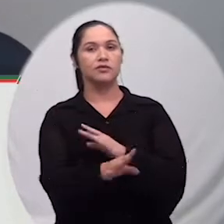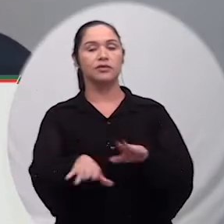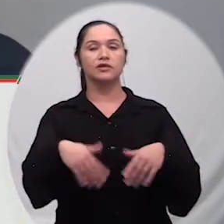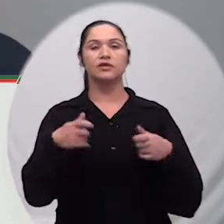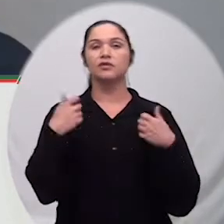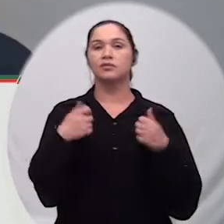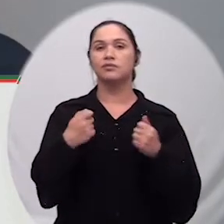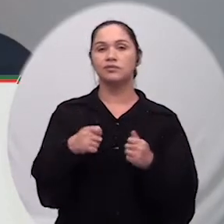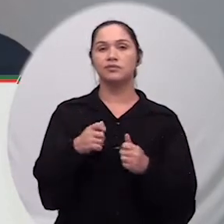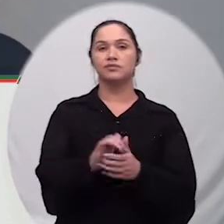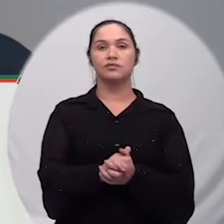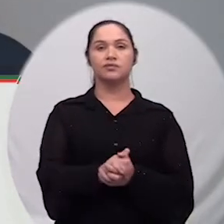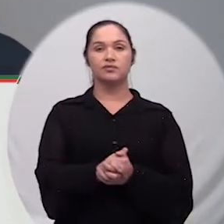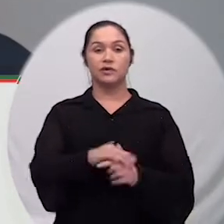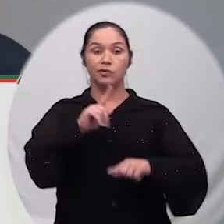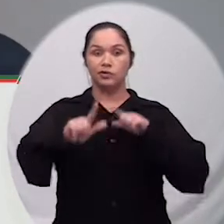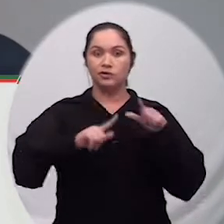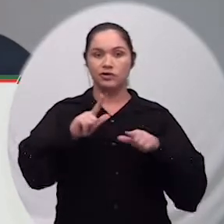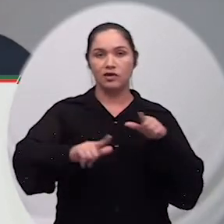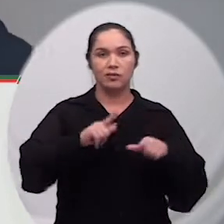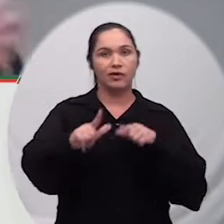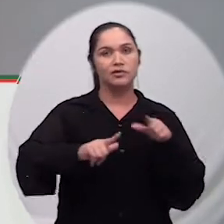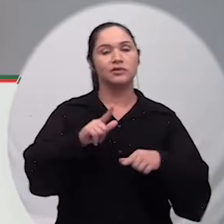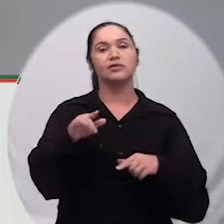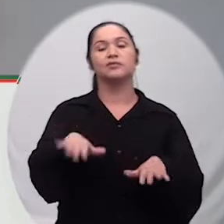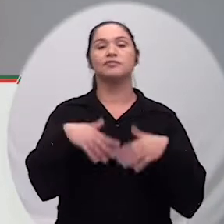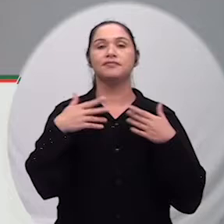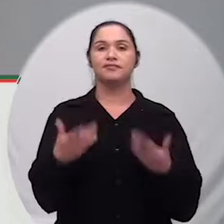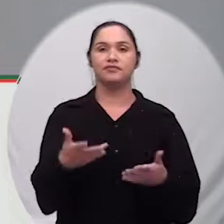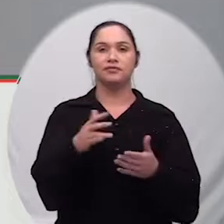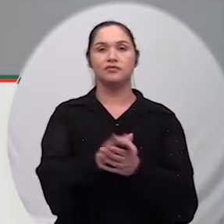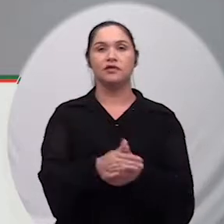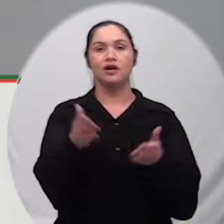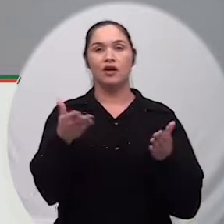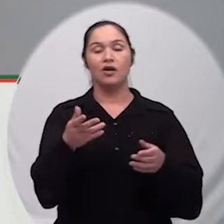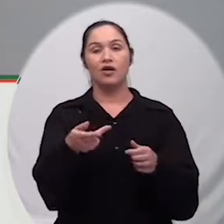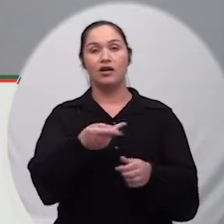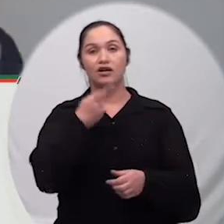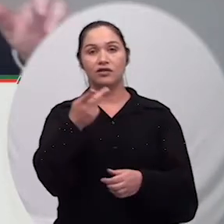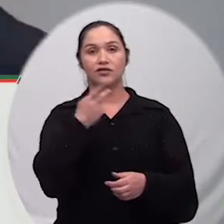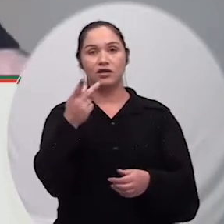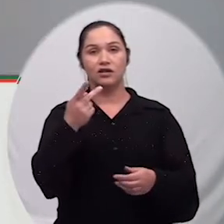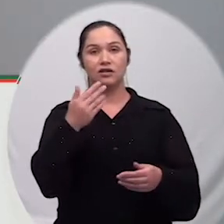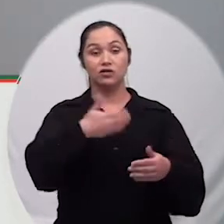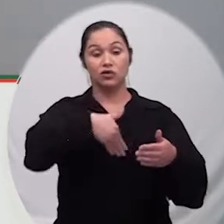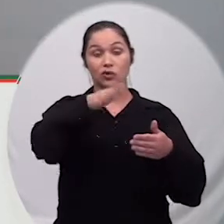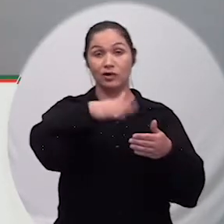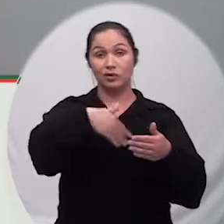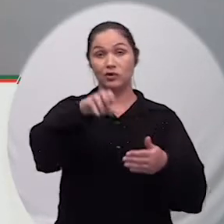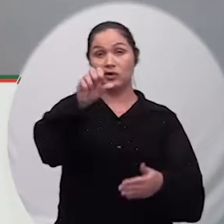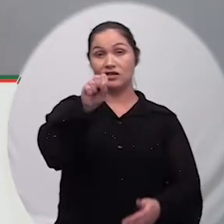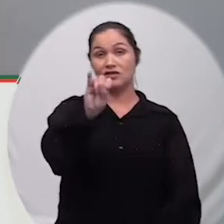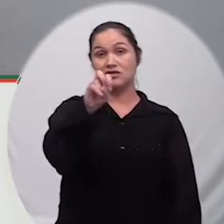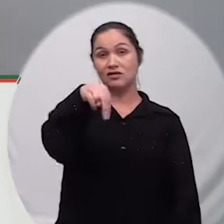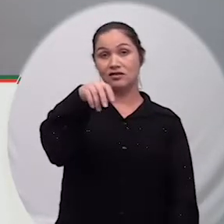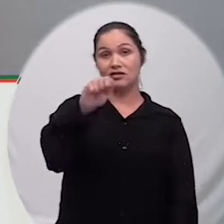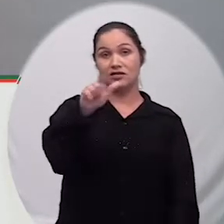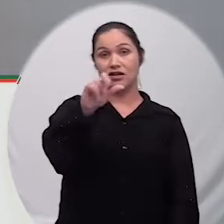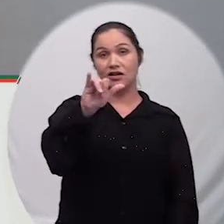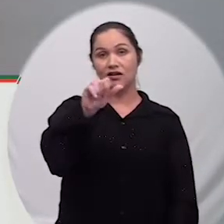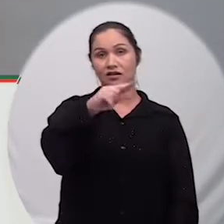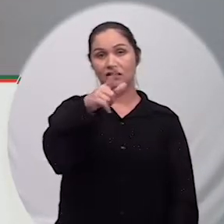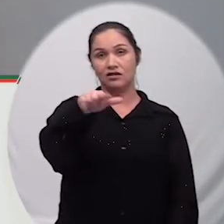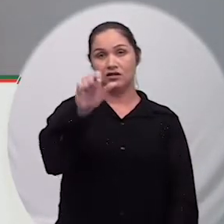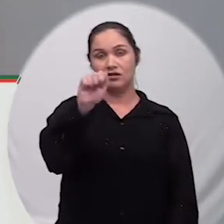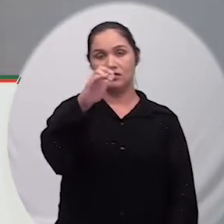gás aí, né? Então, novamente, aqui agora é a sinalização, né, dessas pinturas que a gente tem. As pessoas nos perguntam, com